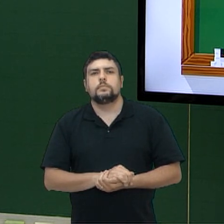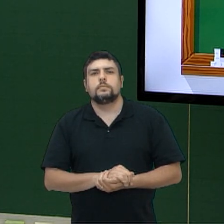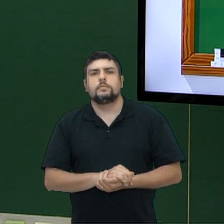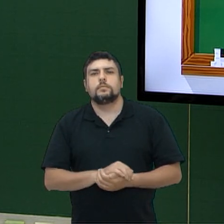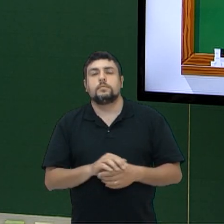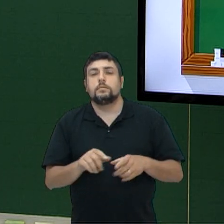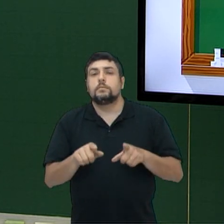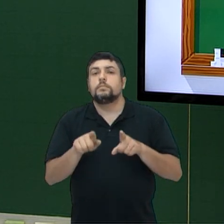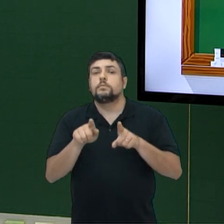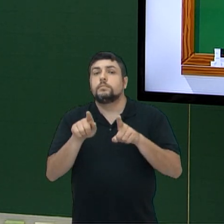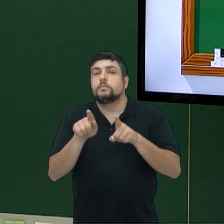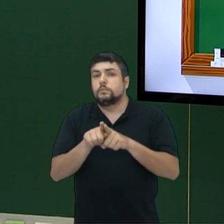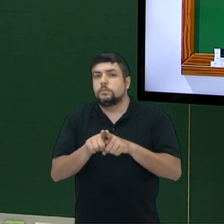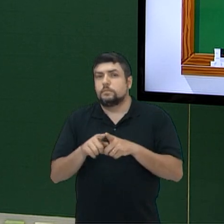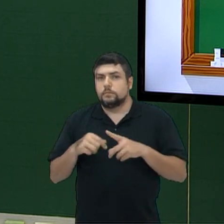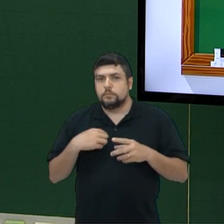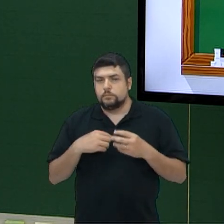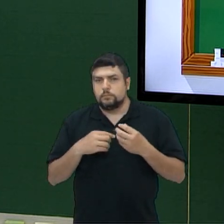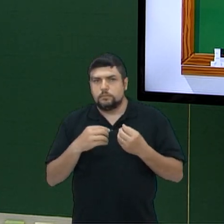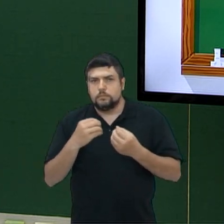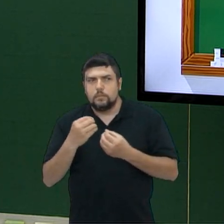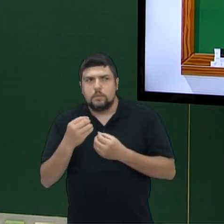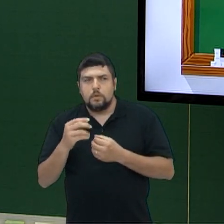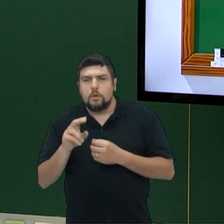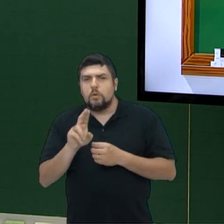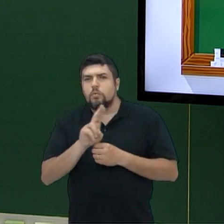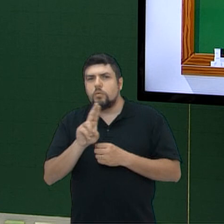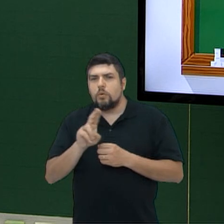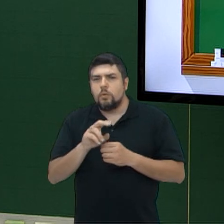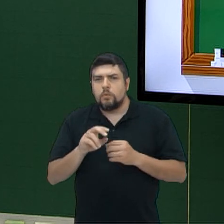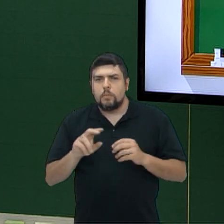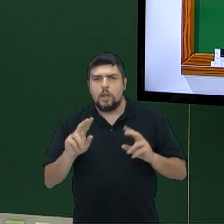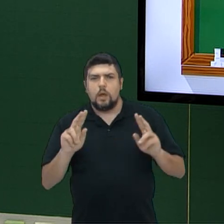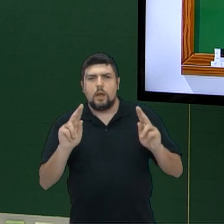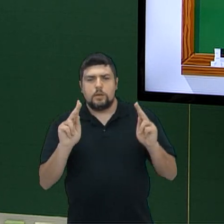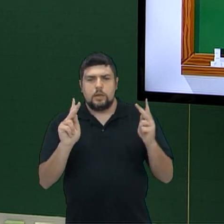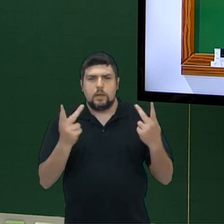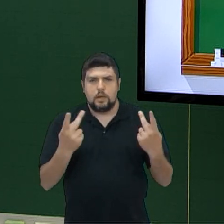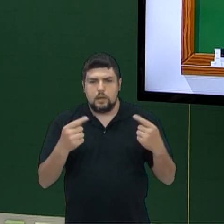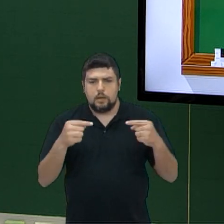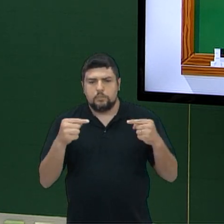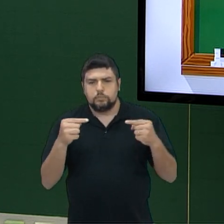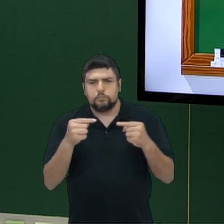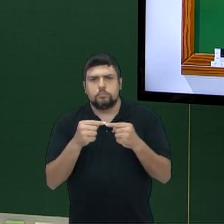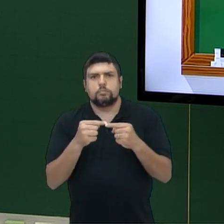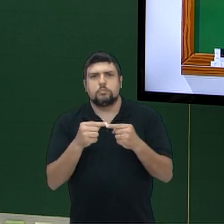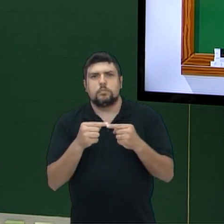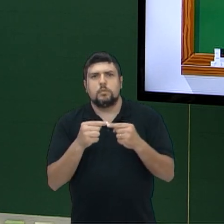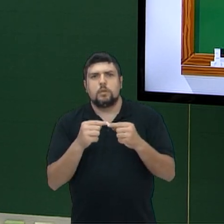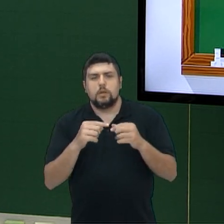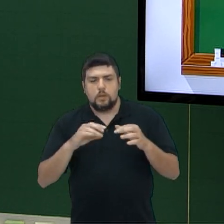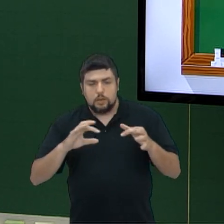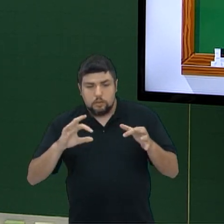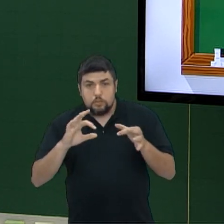né, galera, a fórmula estrutural, aonde esse par de